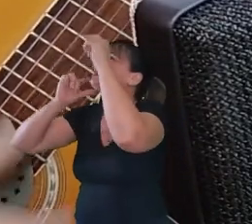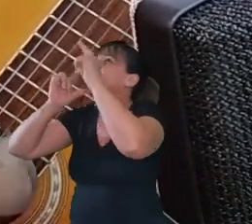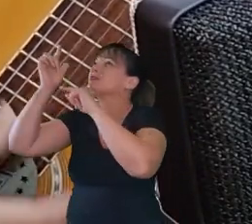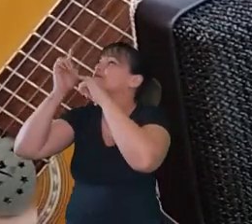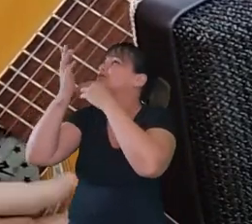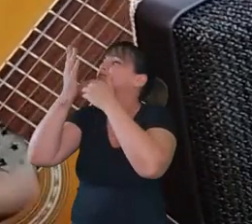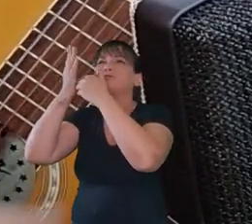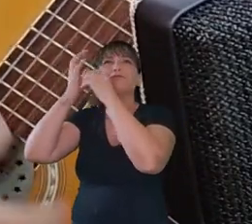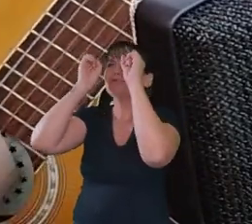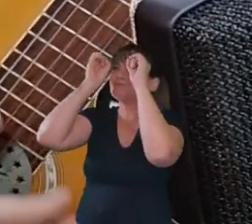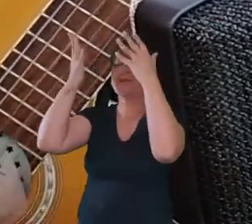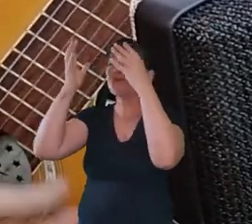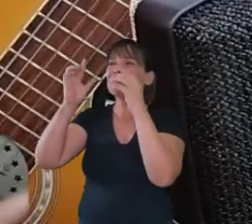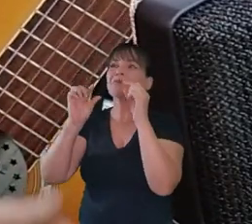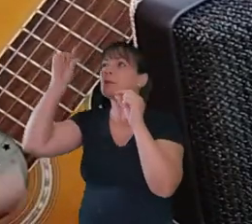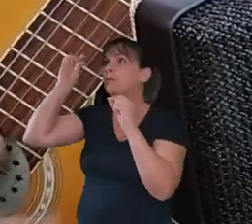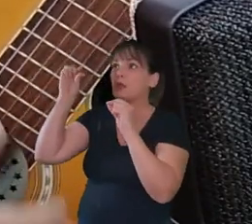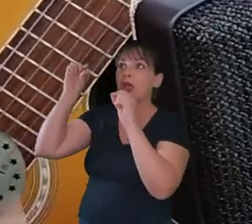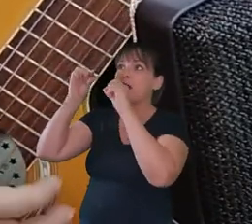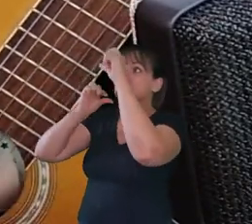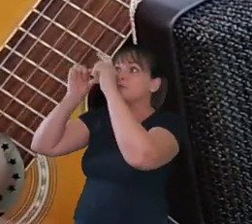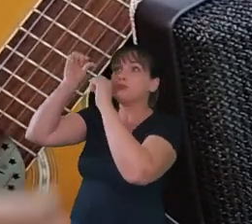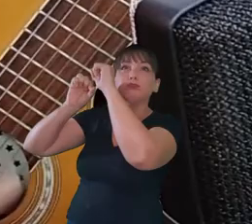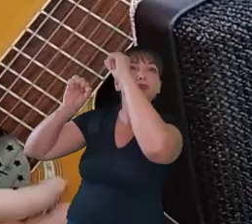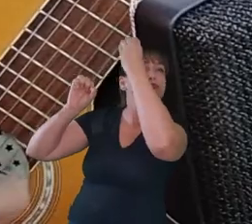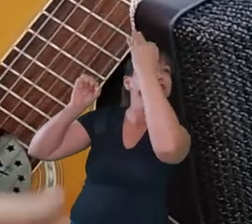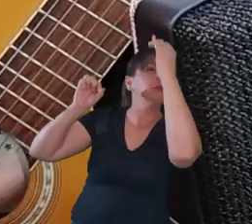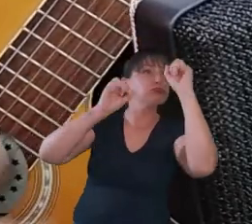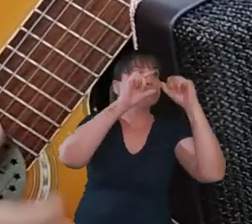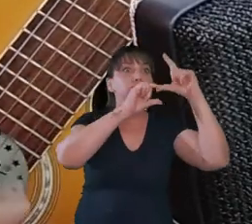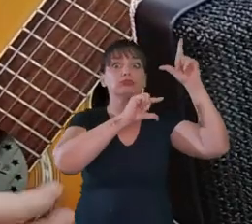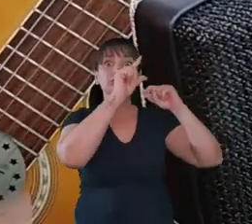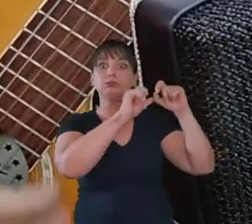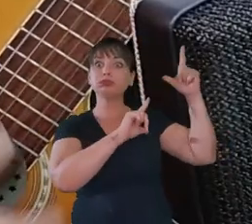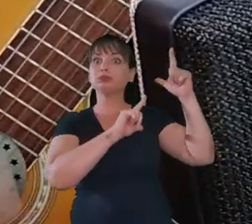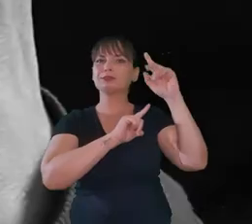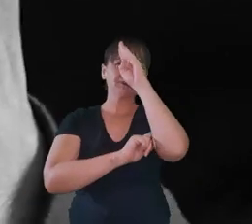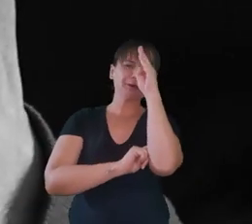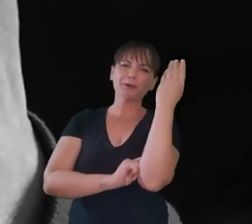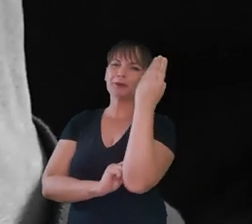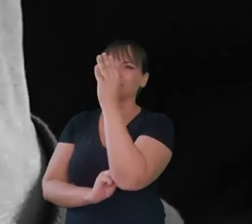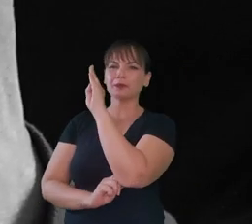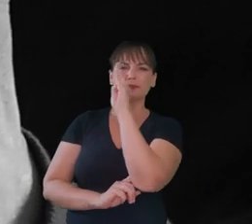perco a conta. Da pequena mais grandona, contei tanto e fiquei tonta.